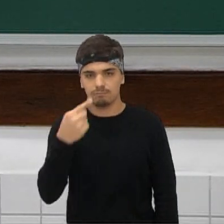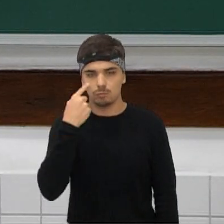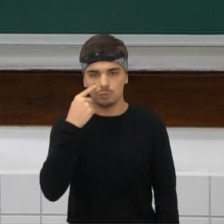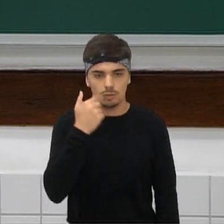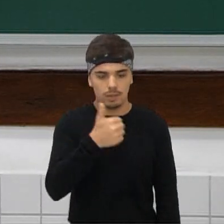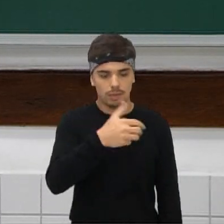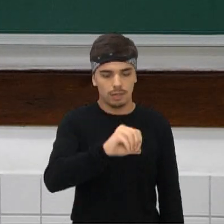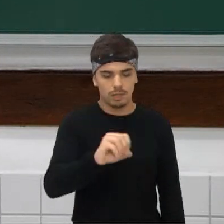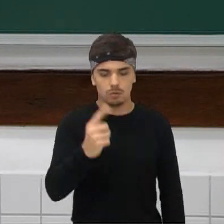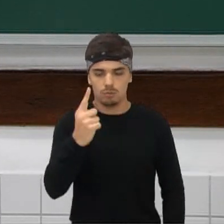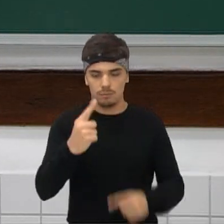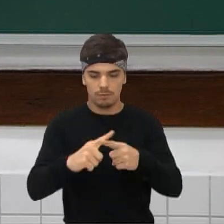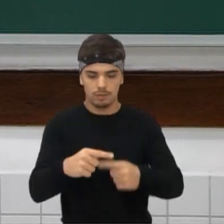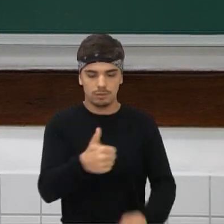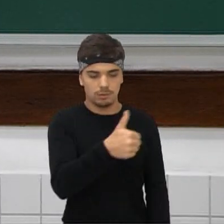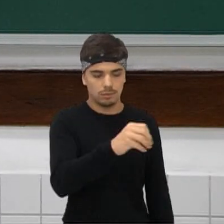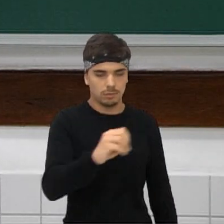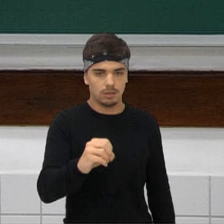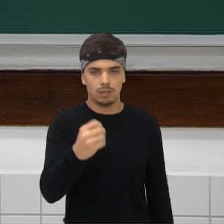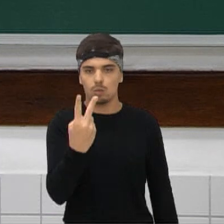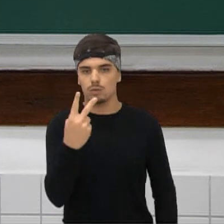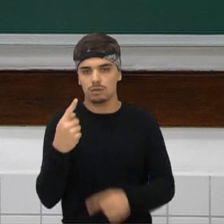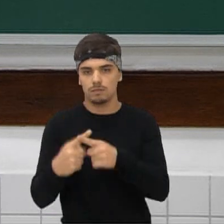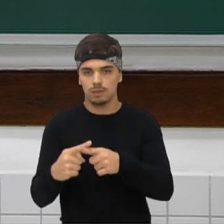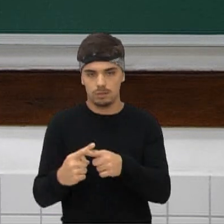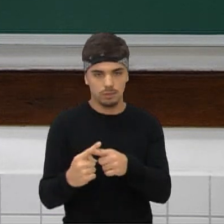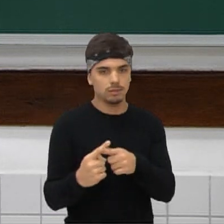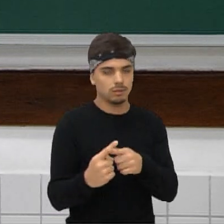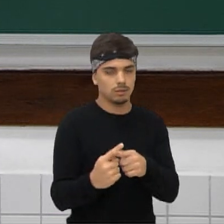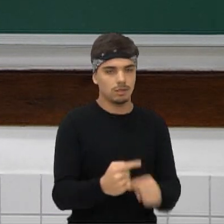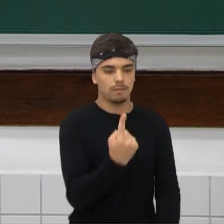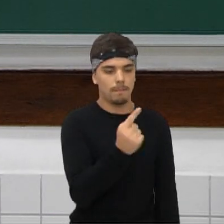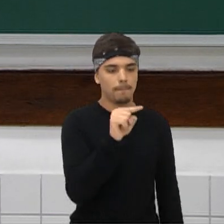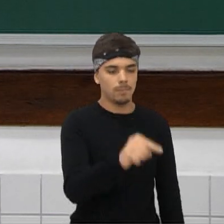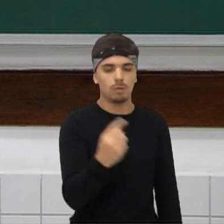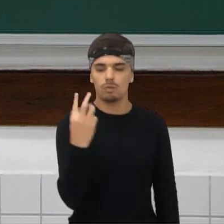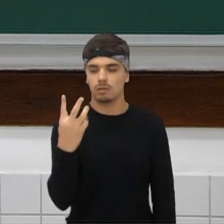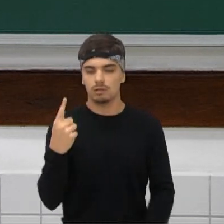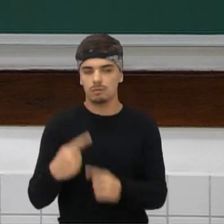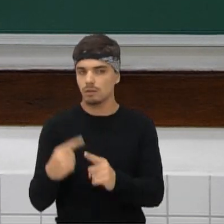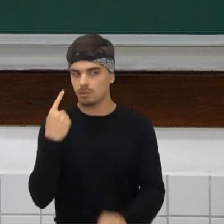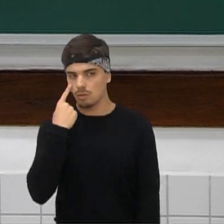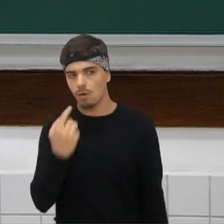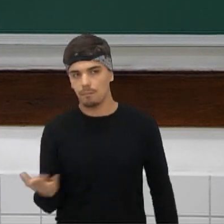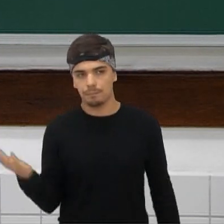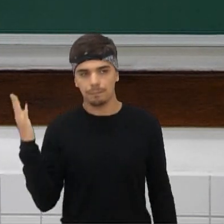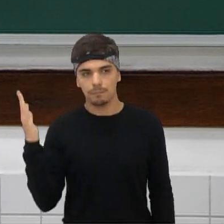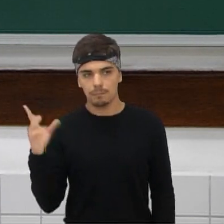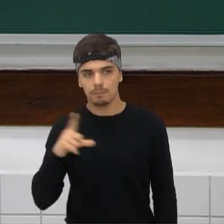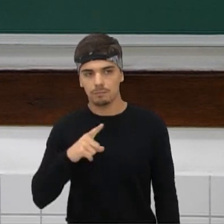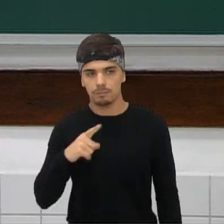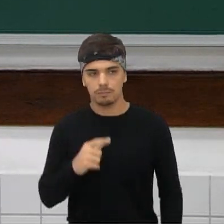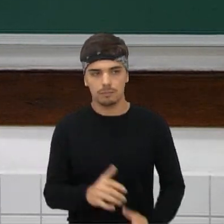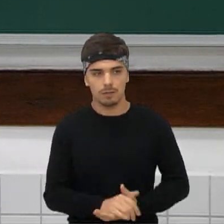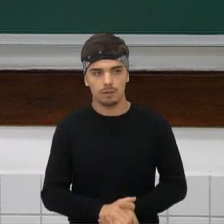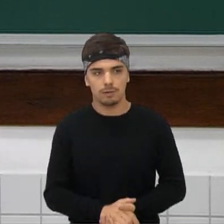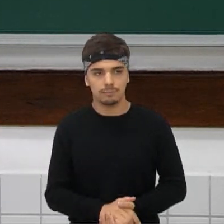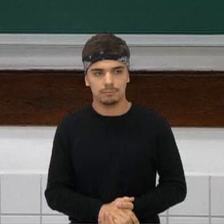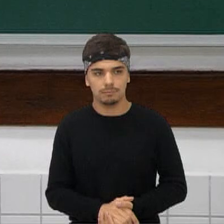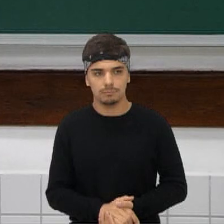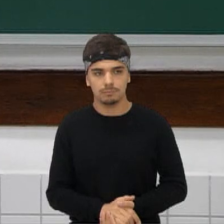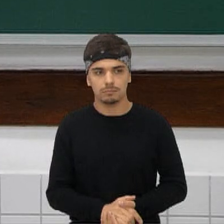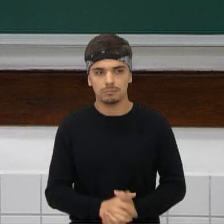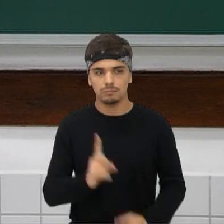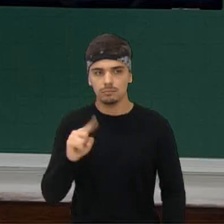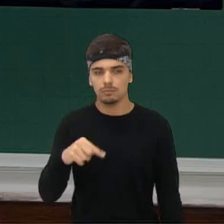vez, por 100 2 vezes, por 1000 3 vezes. No caso aqui, eu vou correr